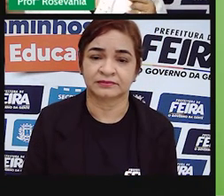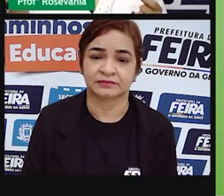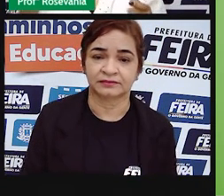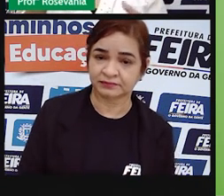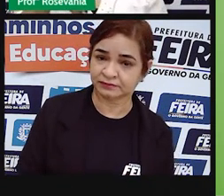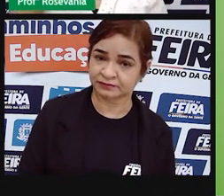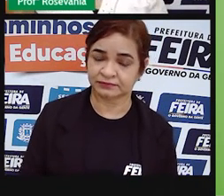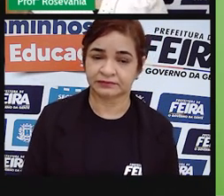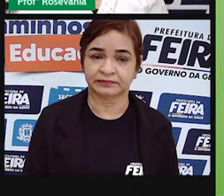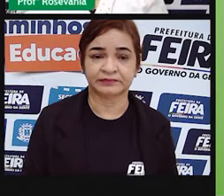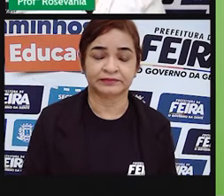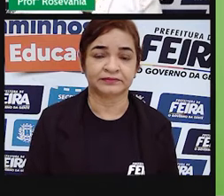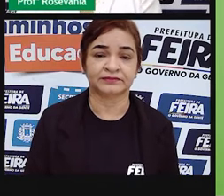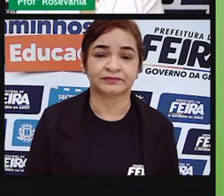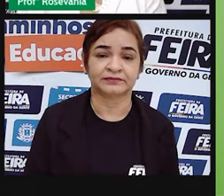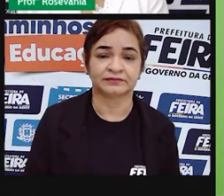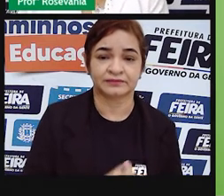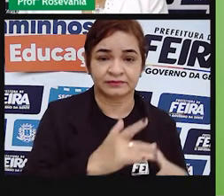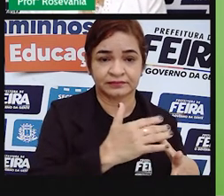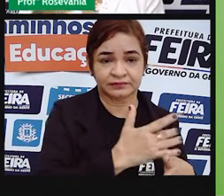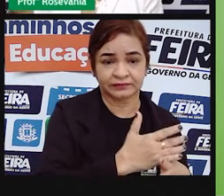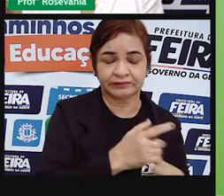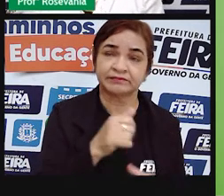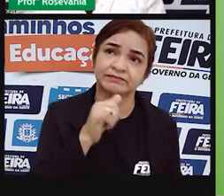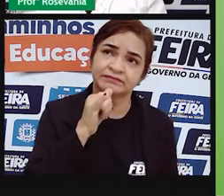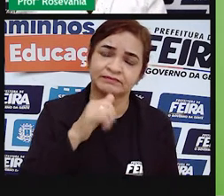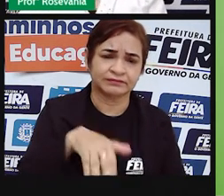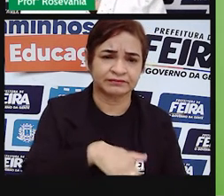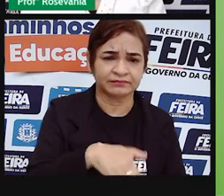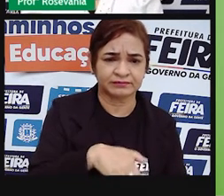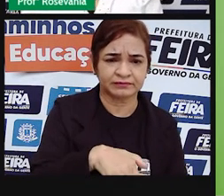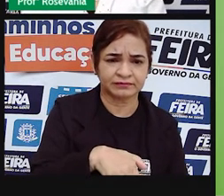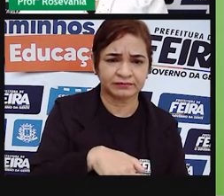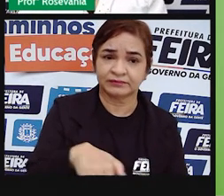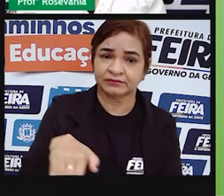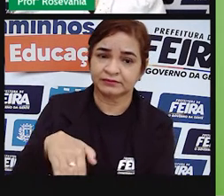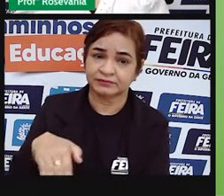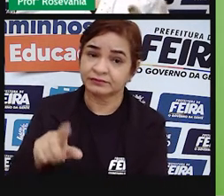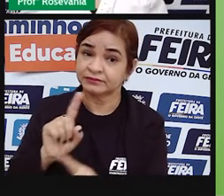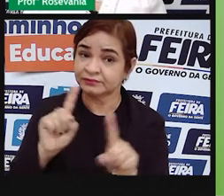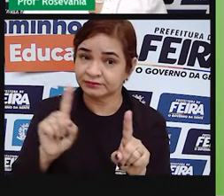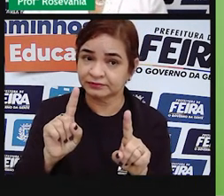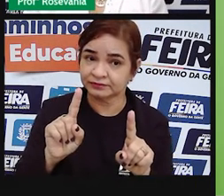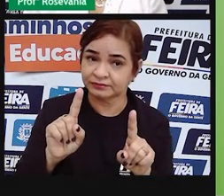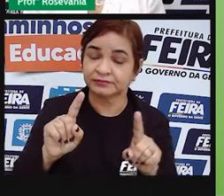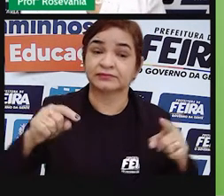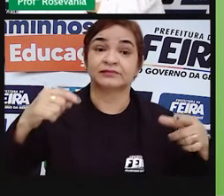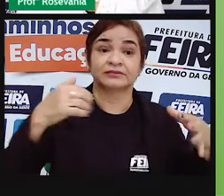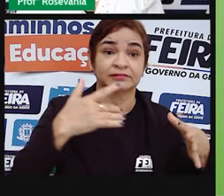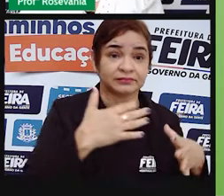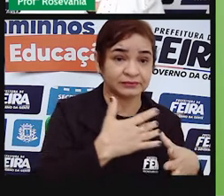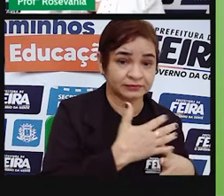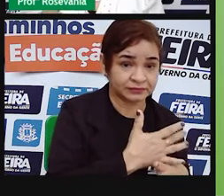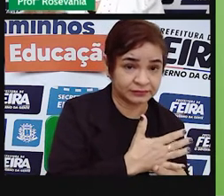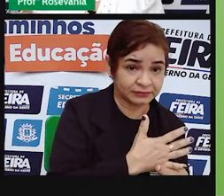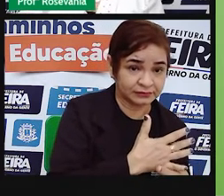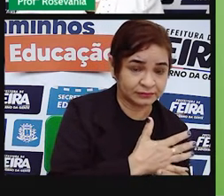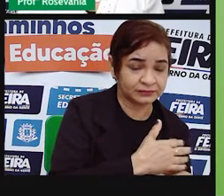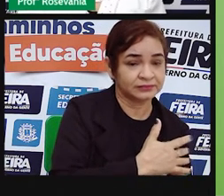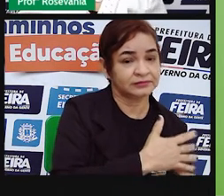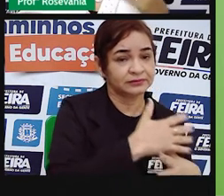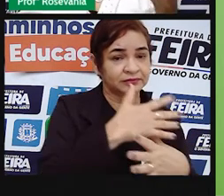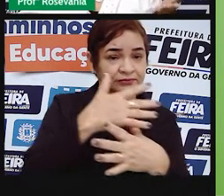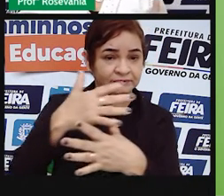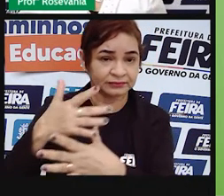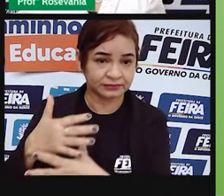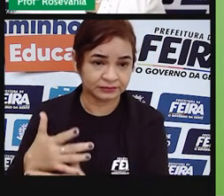dia, né? Digamos assim, de mudar de um bairro para outro. Eu continuo na mesma cidade, né? Eu não emigrei ali da cidade, eu continuo na mesma